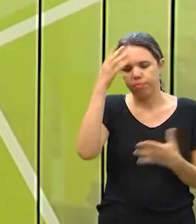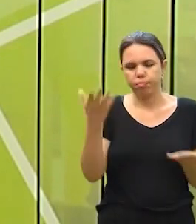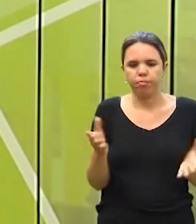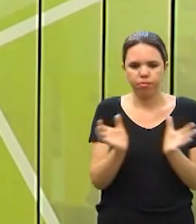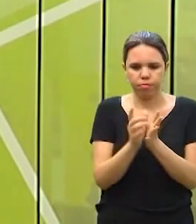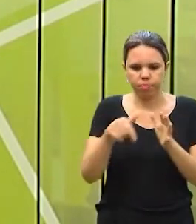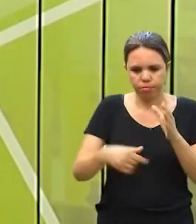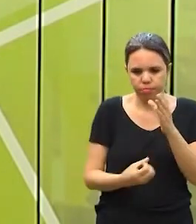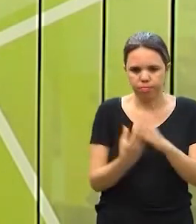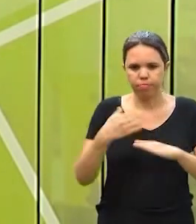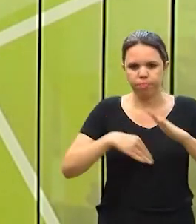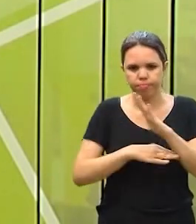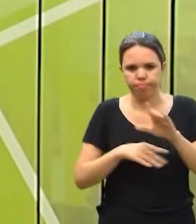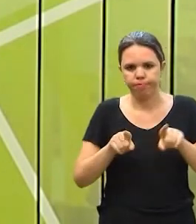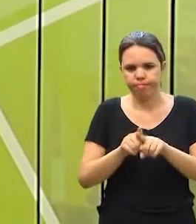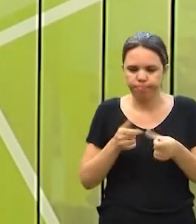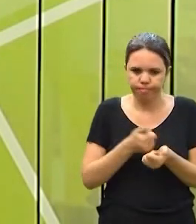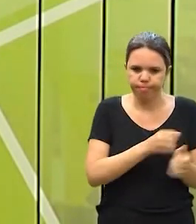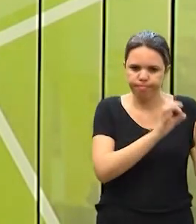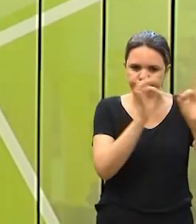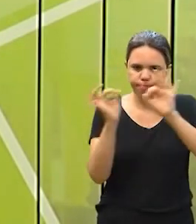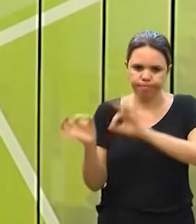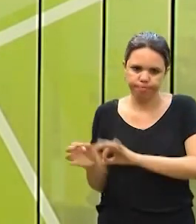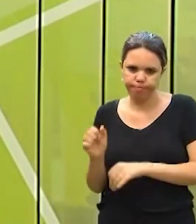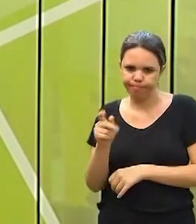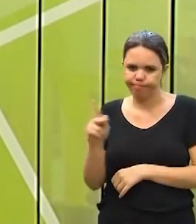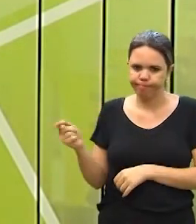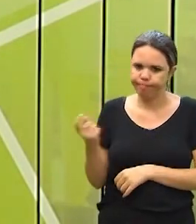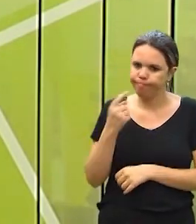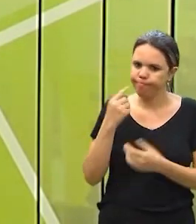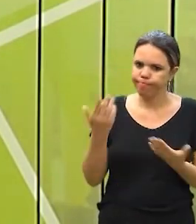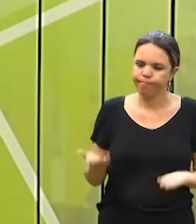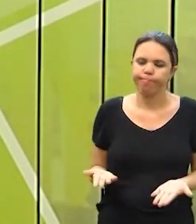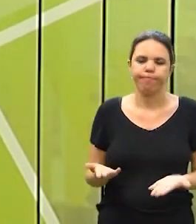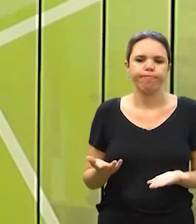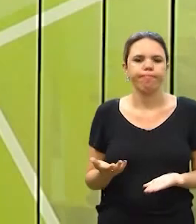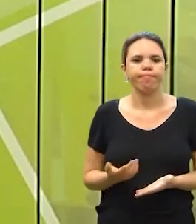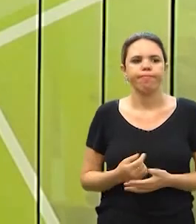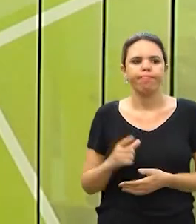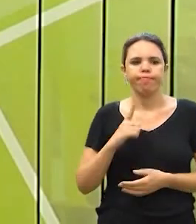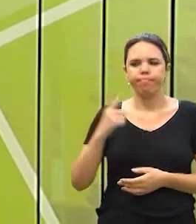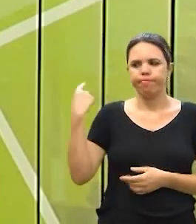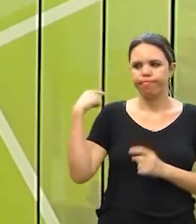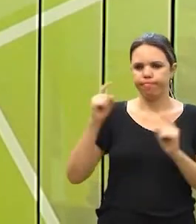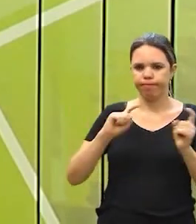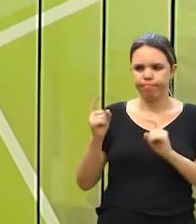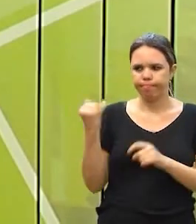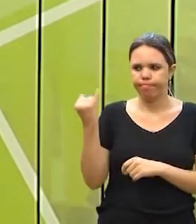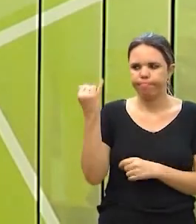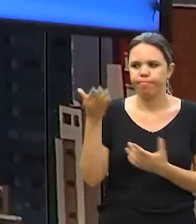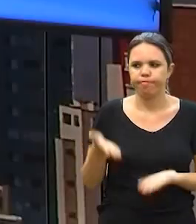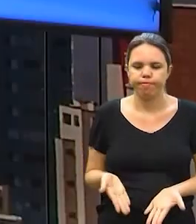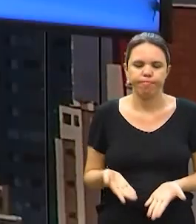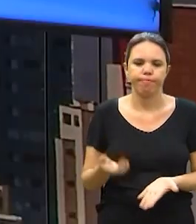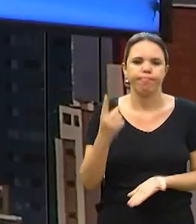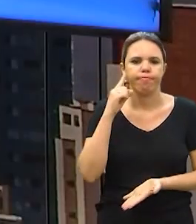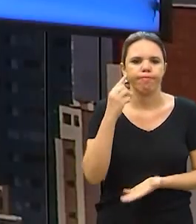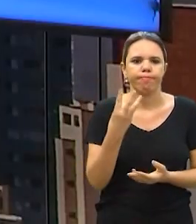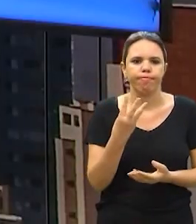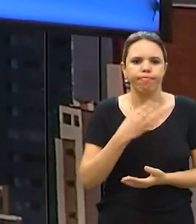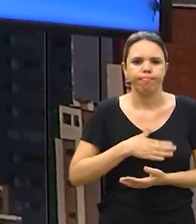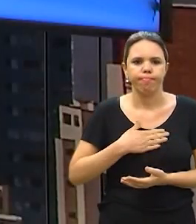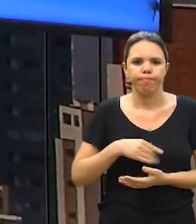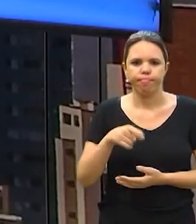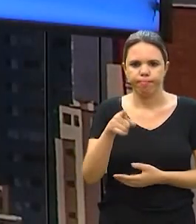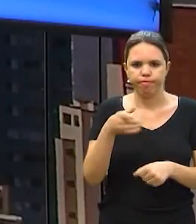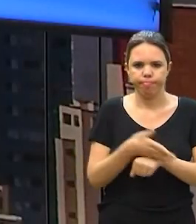comissão criada para acompanhar a APA Campinas. Inclusive, Ângela, houve uma reunião bem importante, que foi no dia 3 de